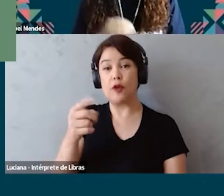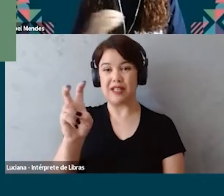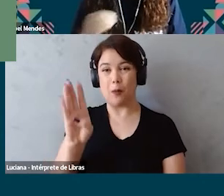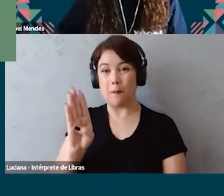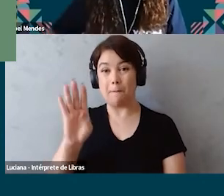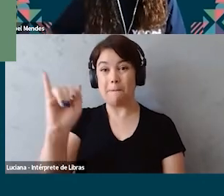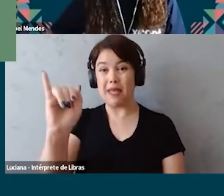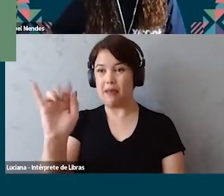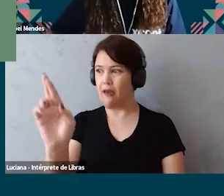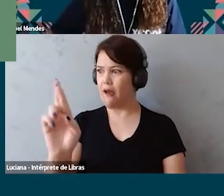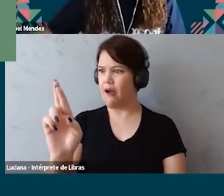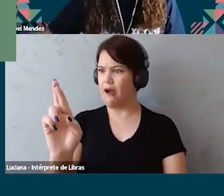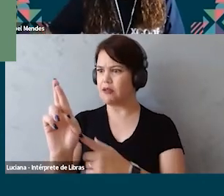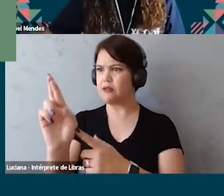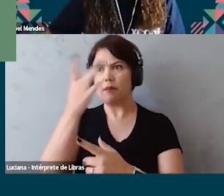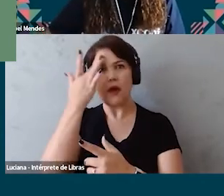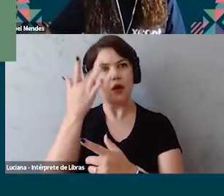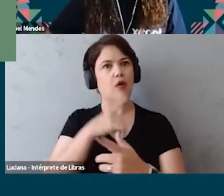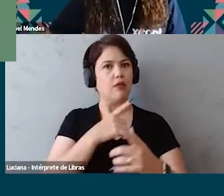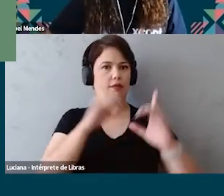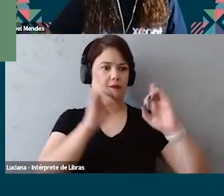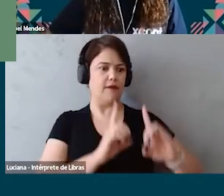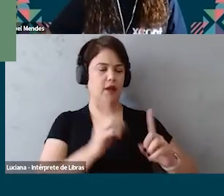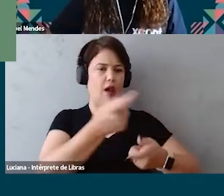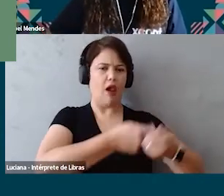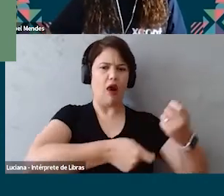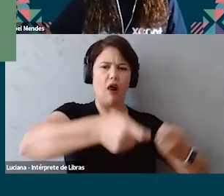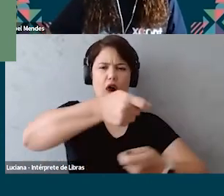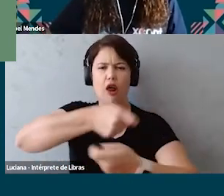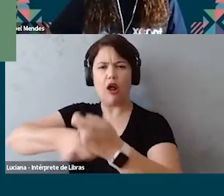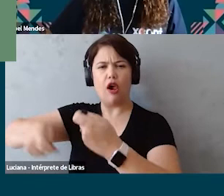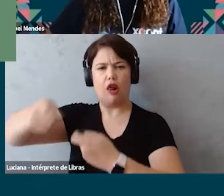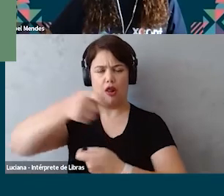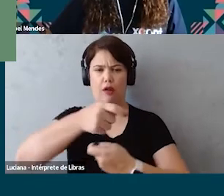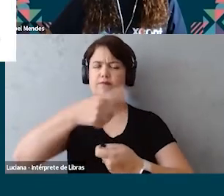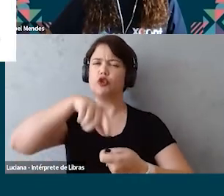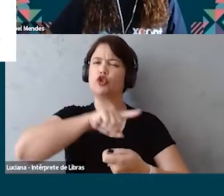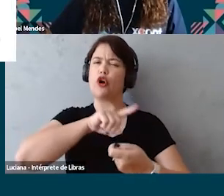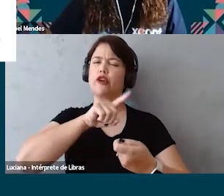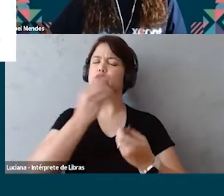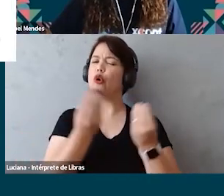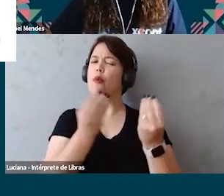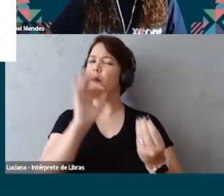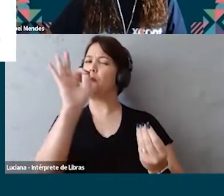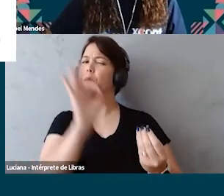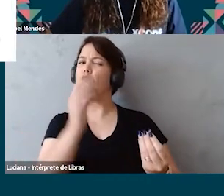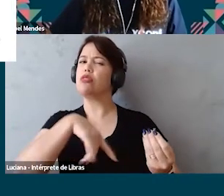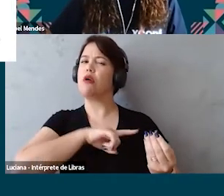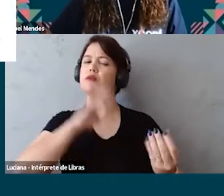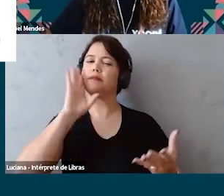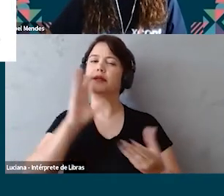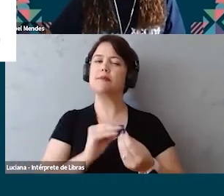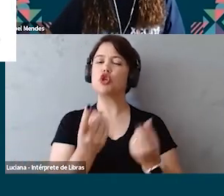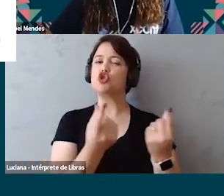5,5 bilhões de reais, que é movimentado pelos PCDs. Mais um pouquinho de números para nós entendermos o